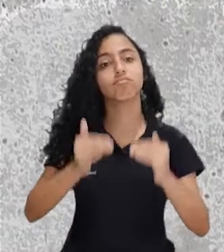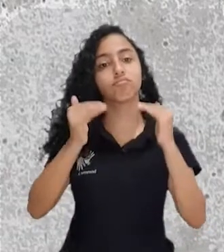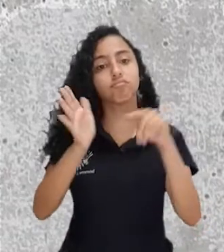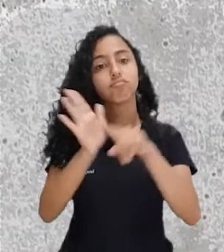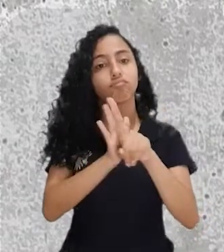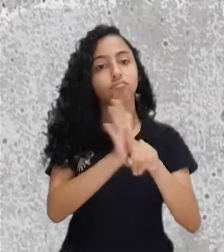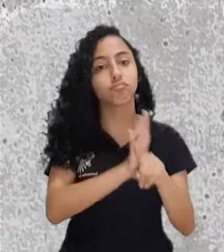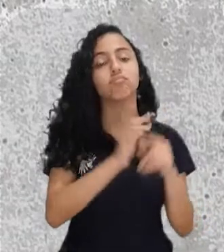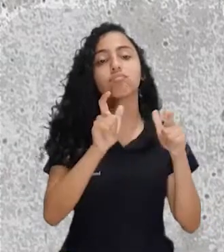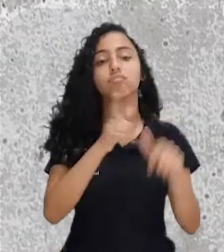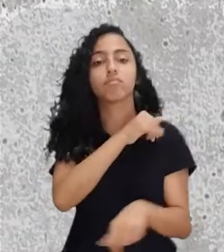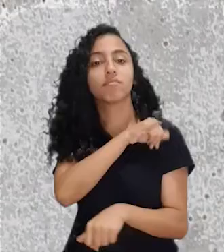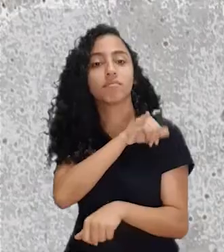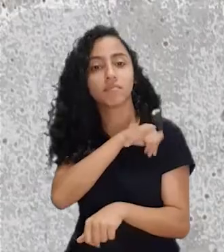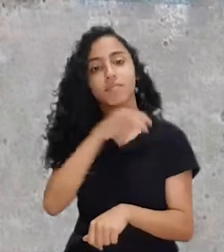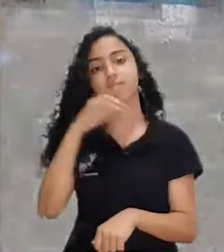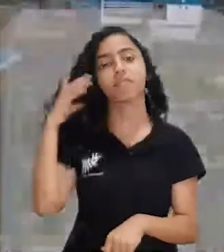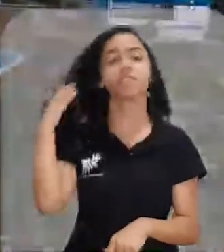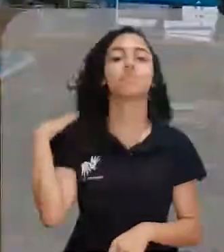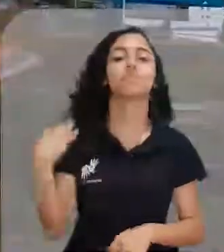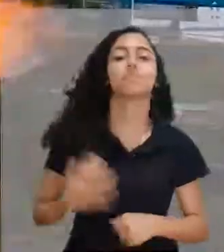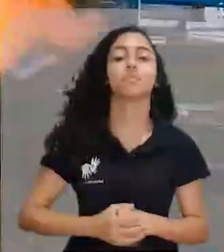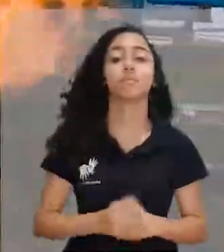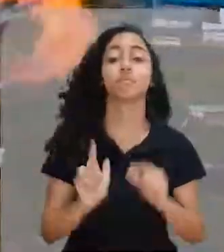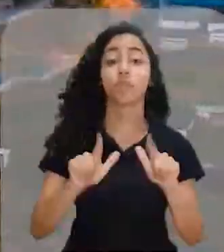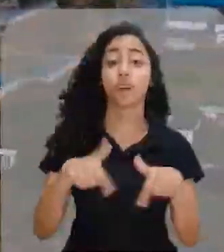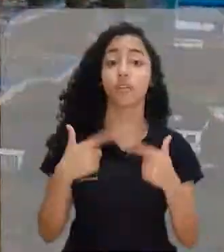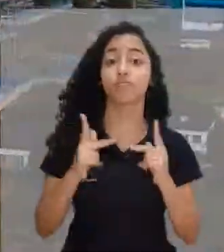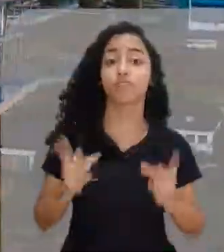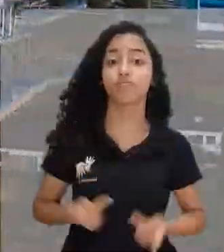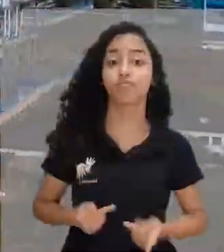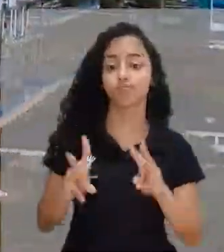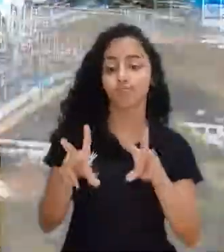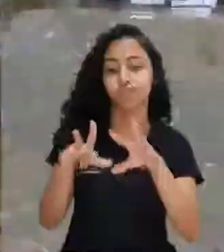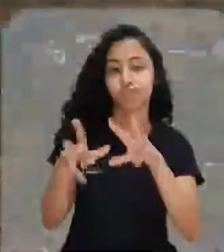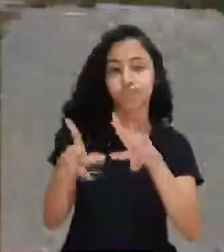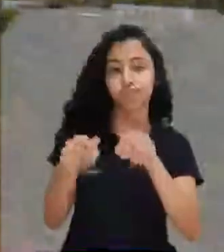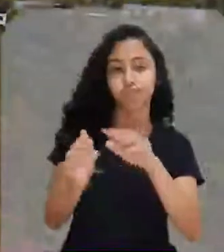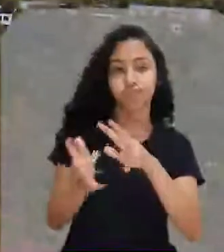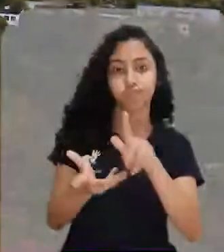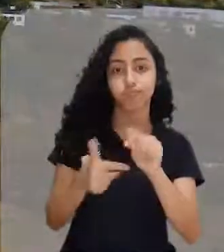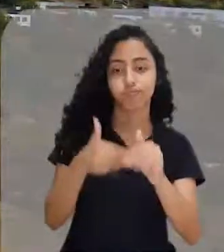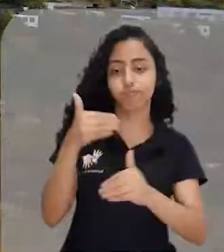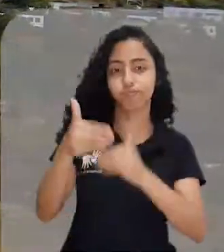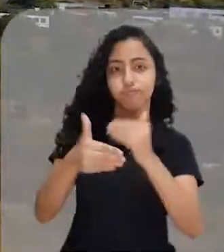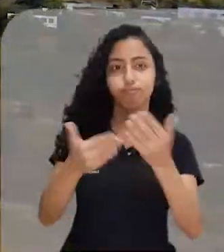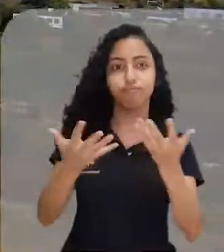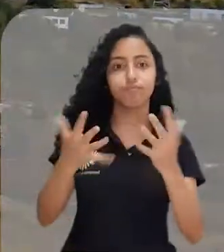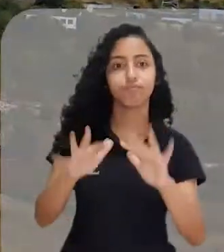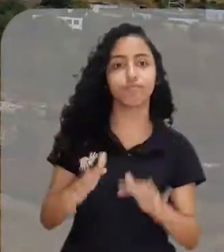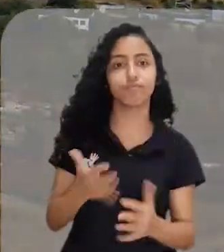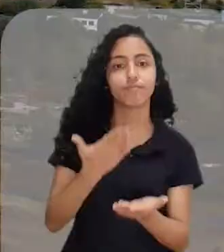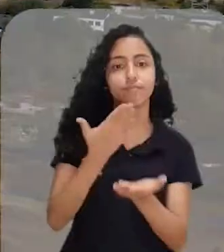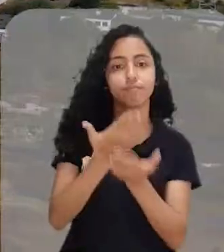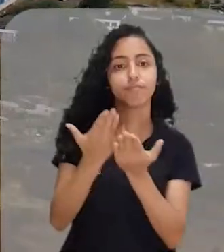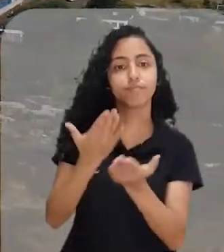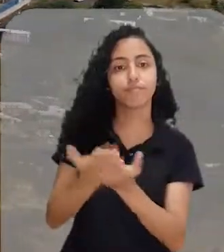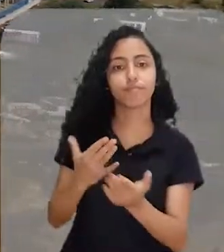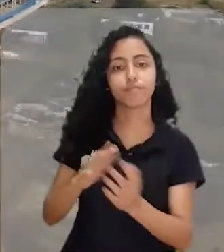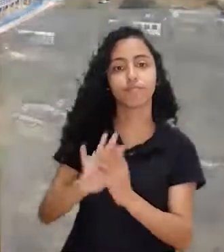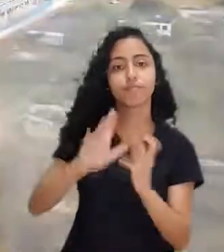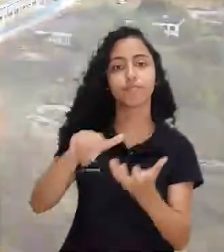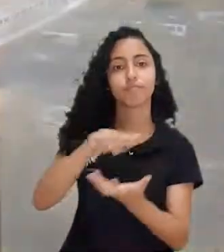e pesquisa do Rio de Janeiro. A ação do homem na Terra acelerou processos de degradação e perda